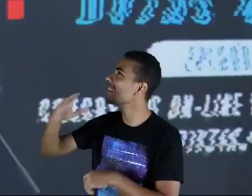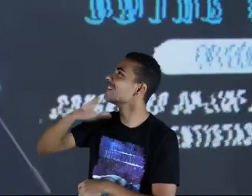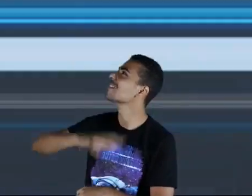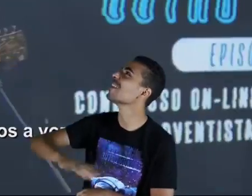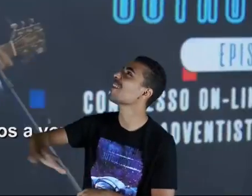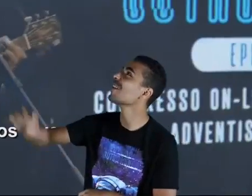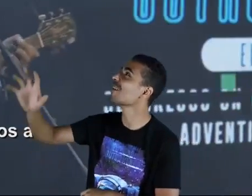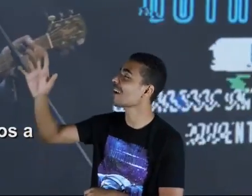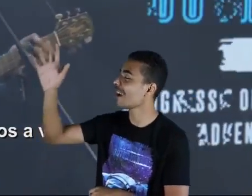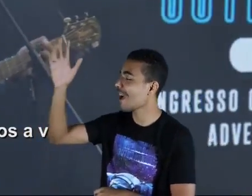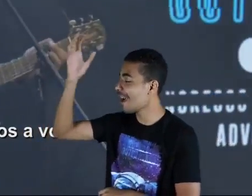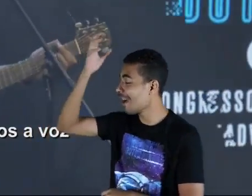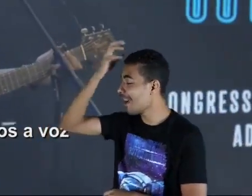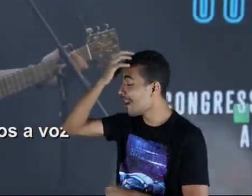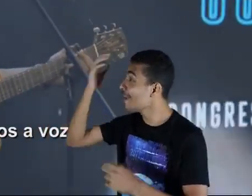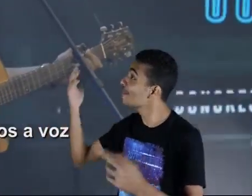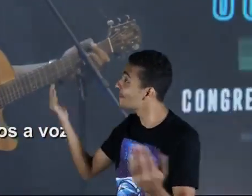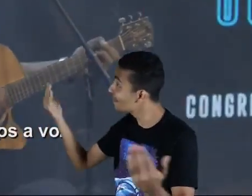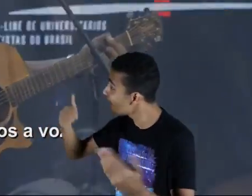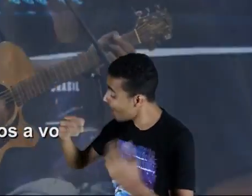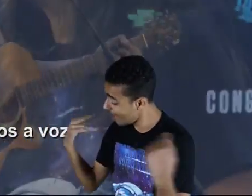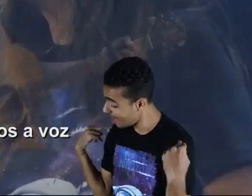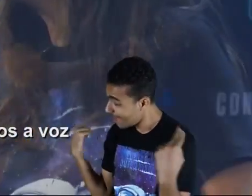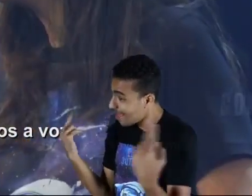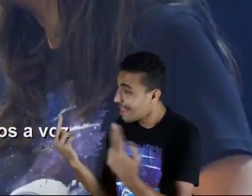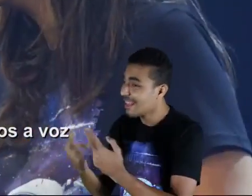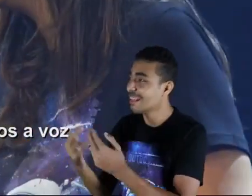Reina neste